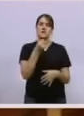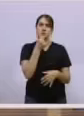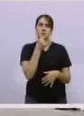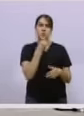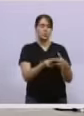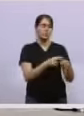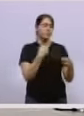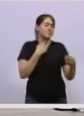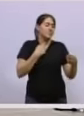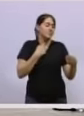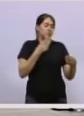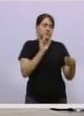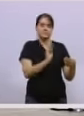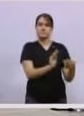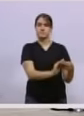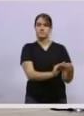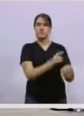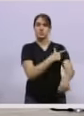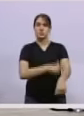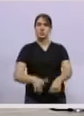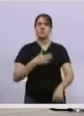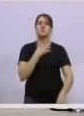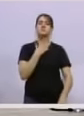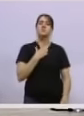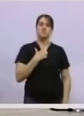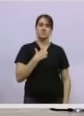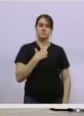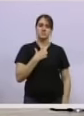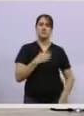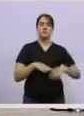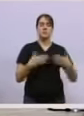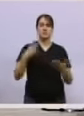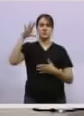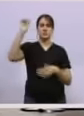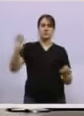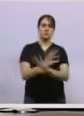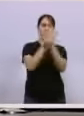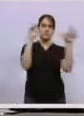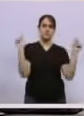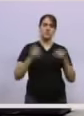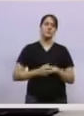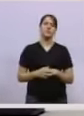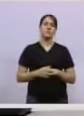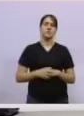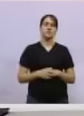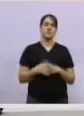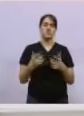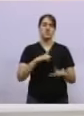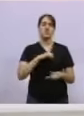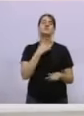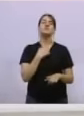chocolate, você está educando a sua vontade, e nisso Deus é glorificado. Onde existe uma vontade bem